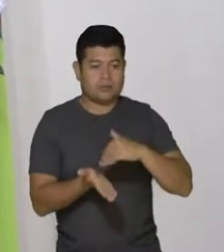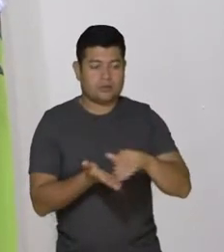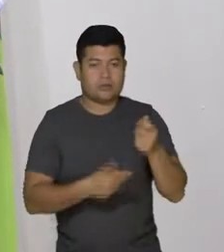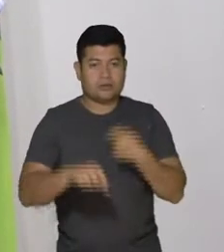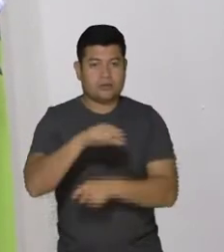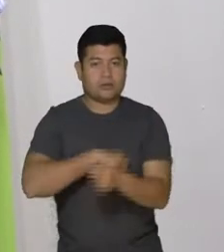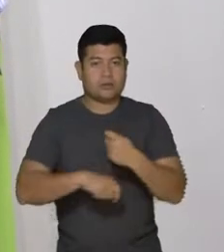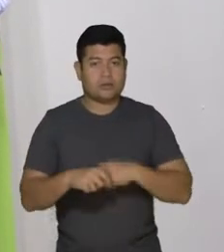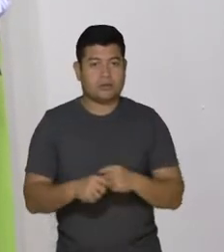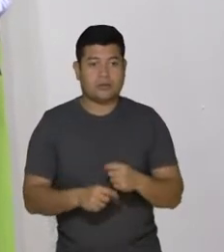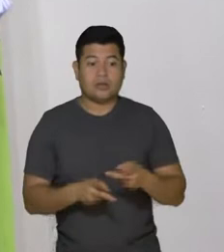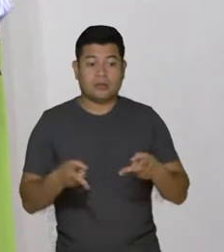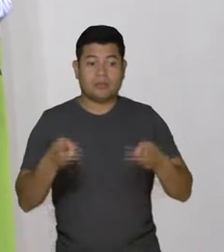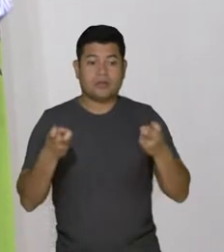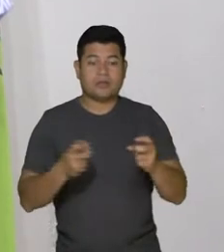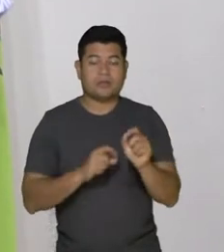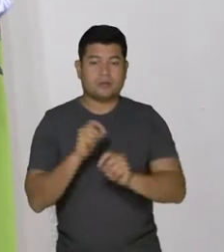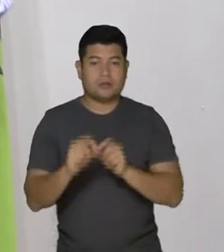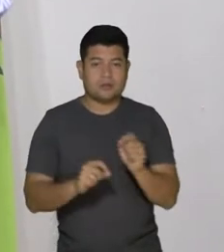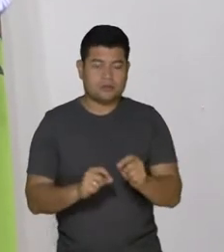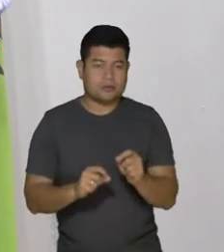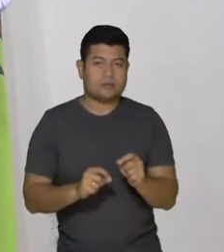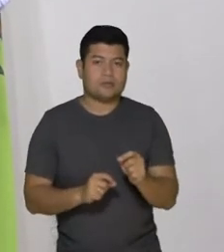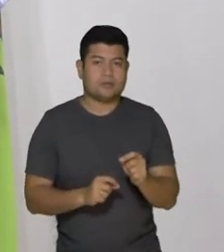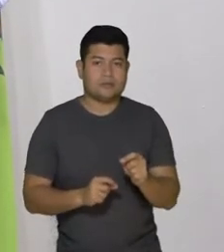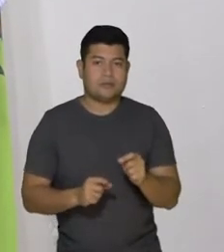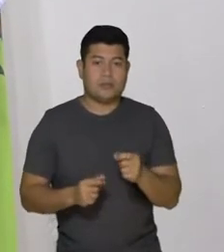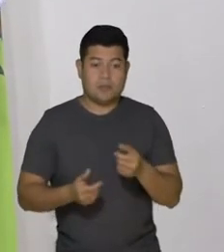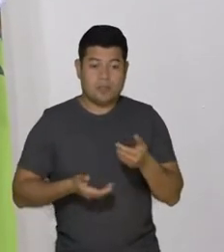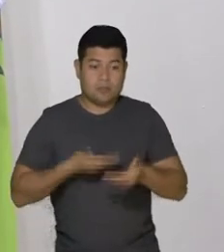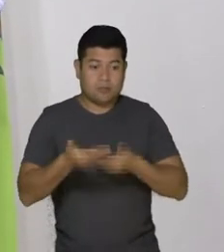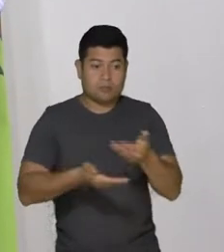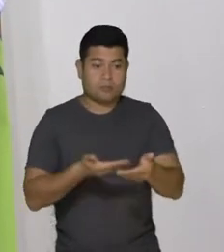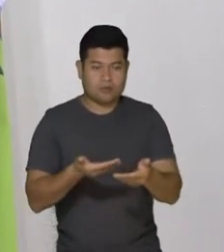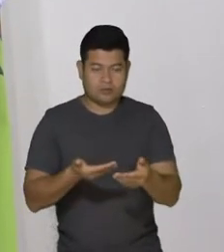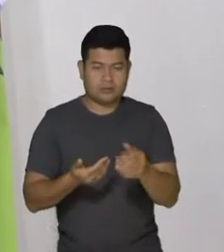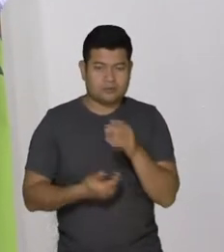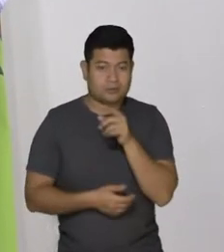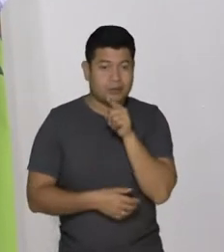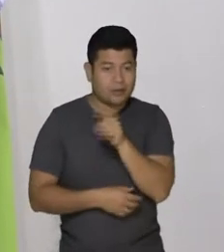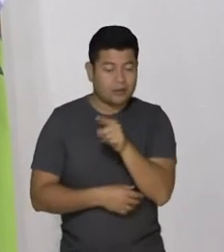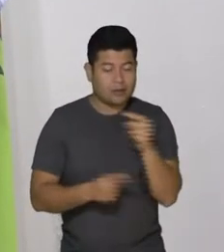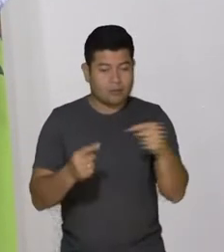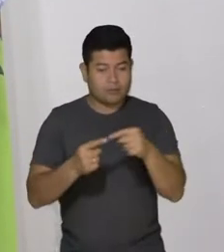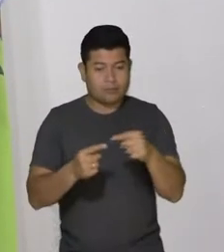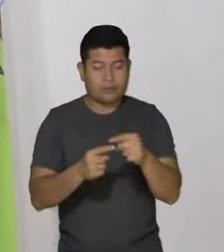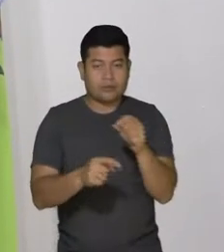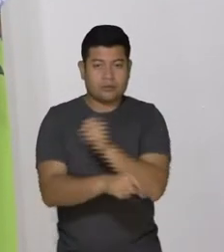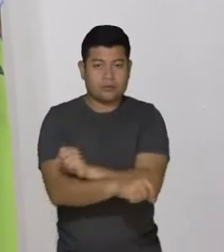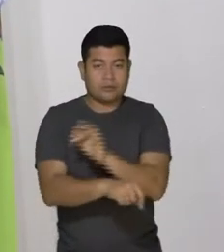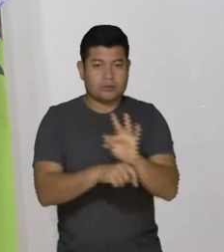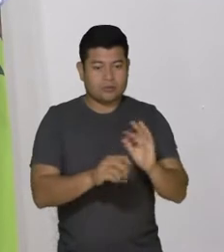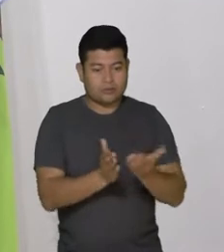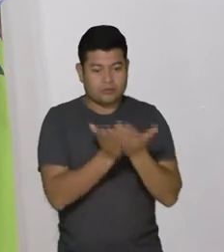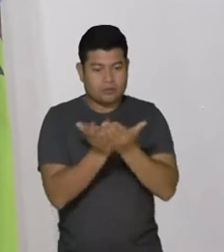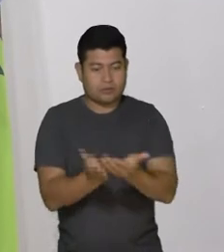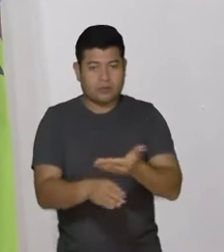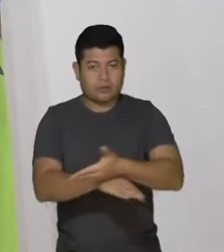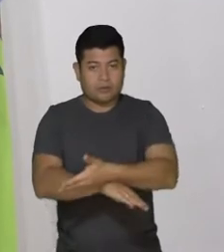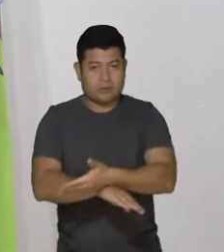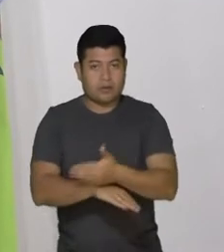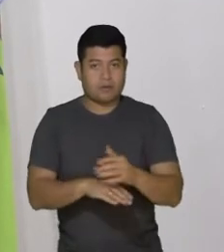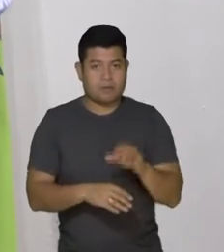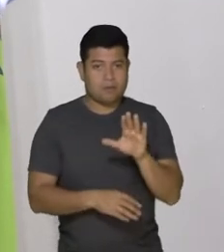é possível perceber que no processo do porto sequer O processo foi deflagrado para suprir uma necessidade